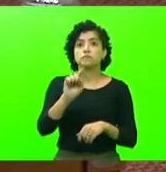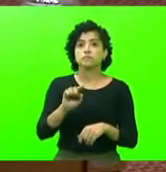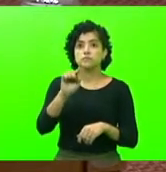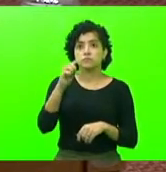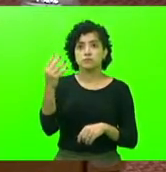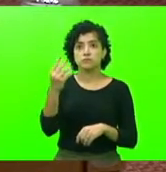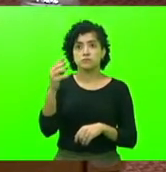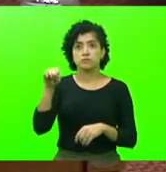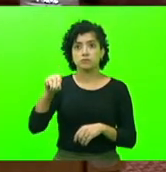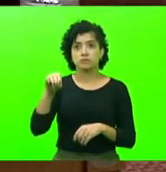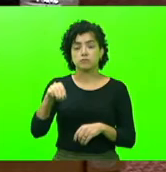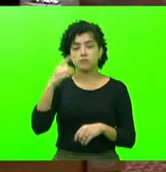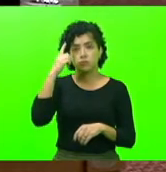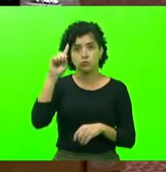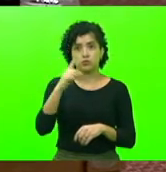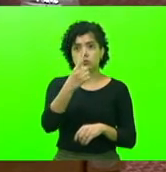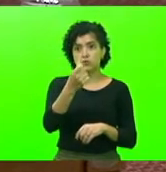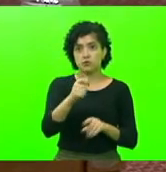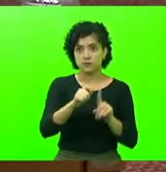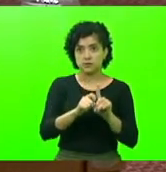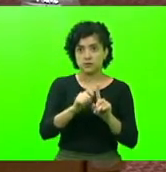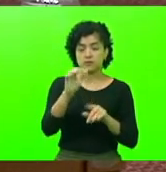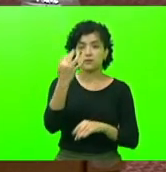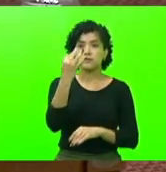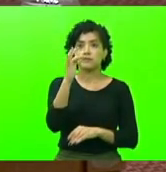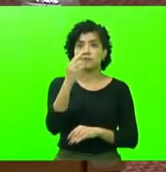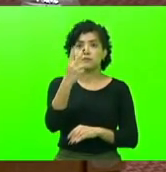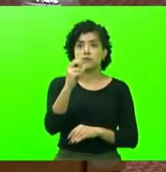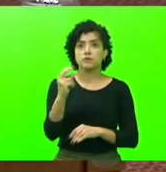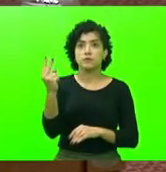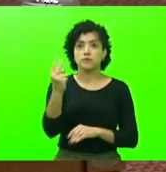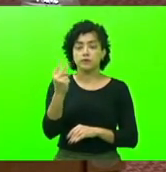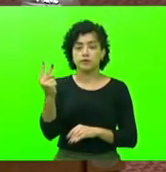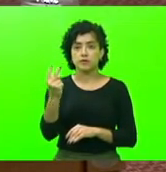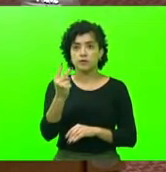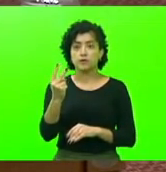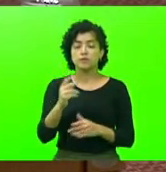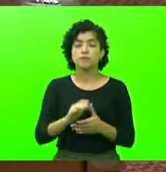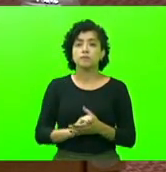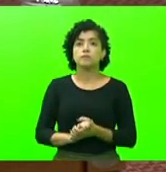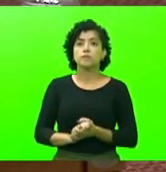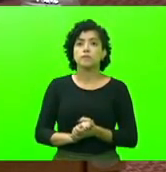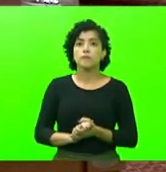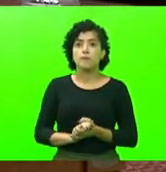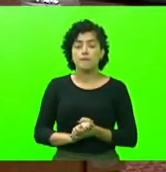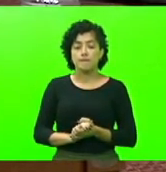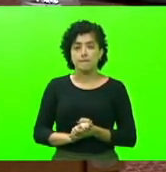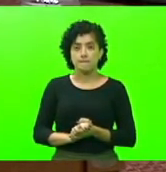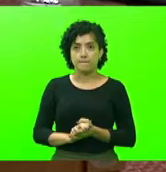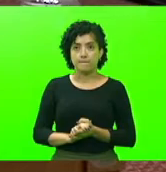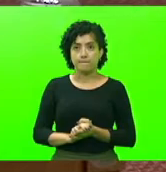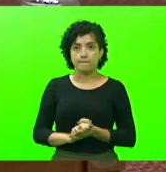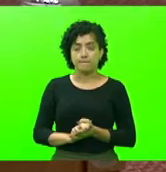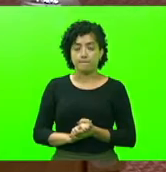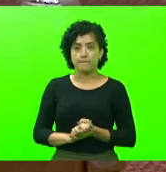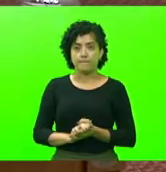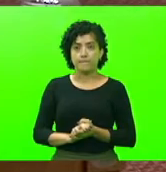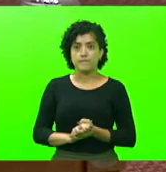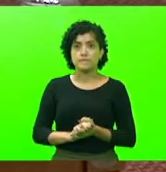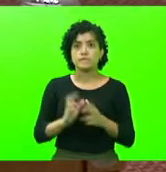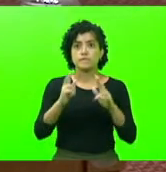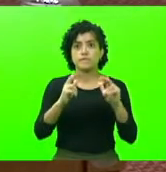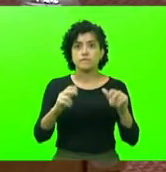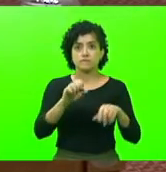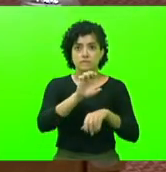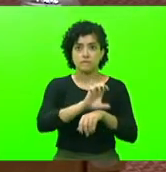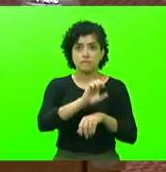16h44 do dia 16 do mês de fevereiro de 2022, nesta cidade de